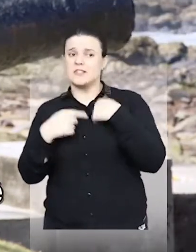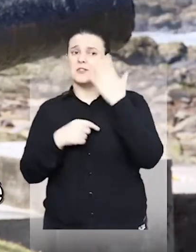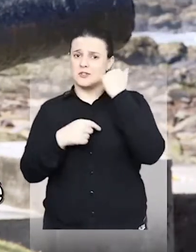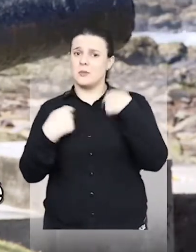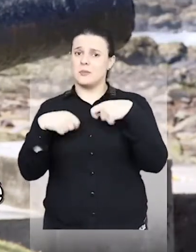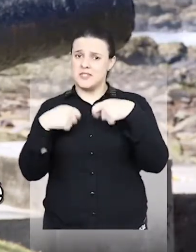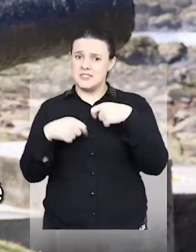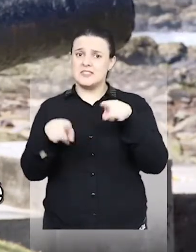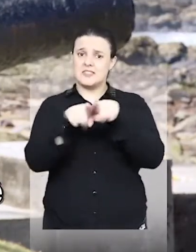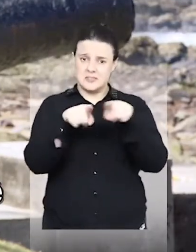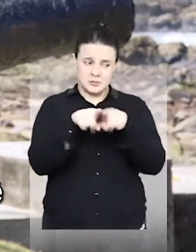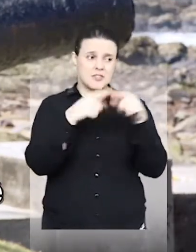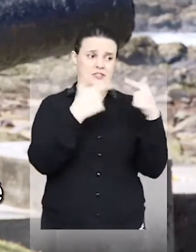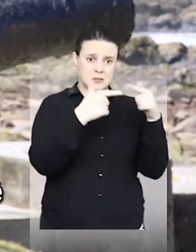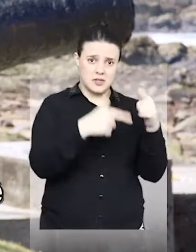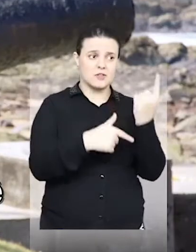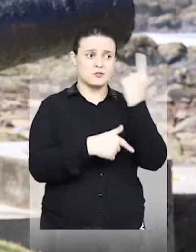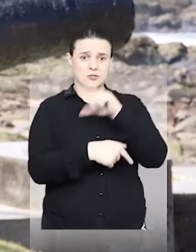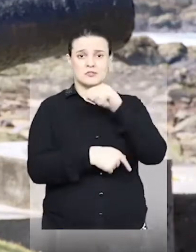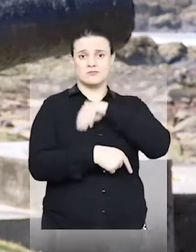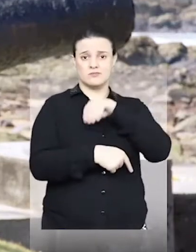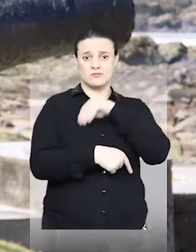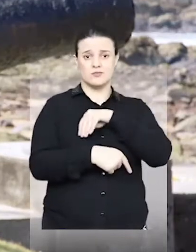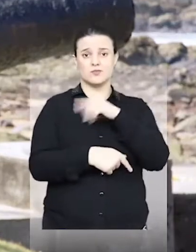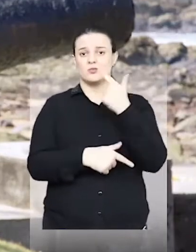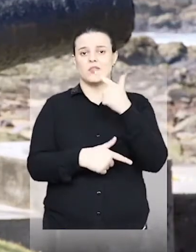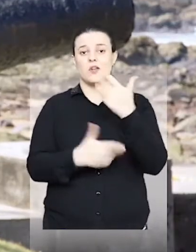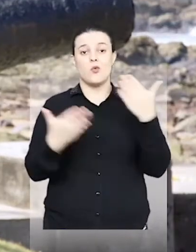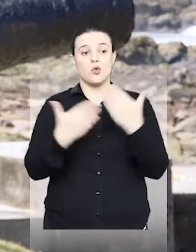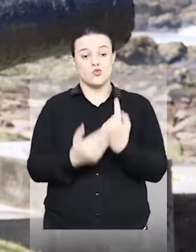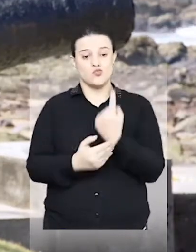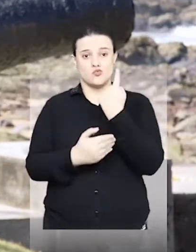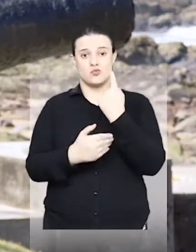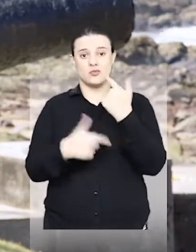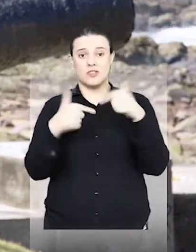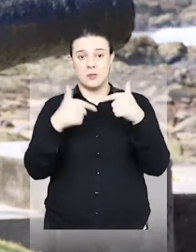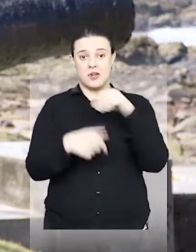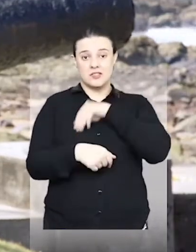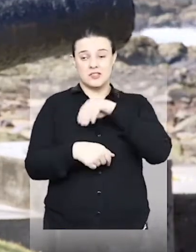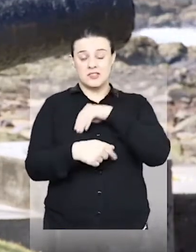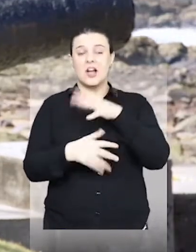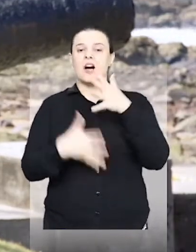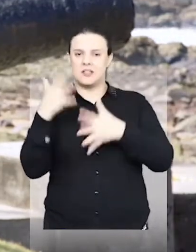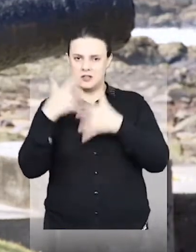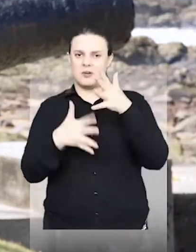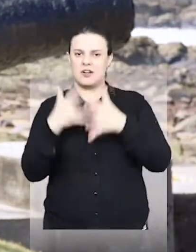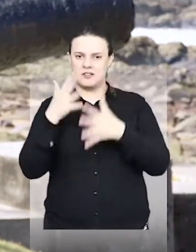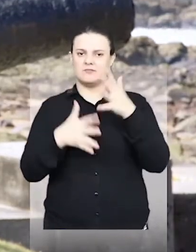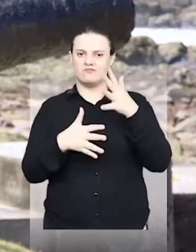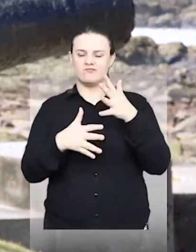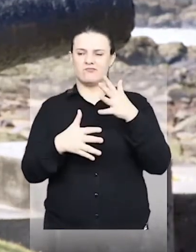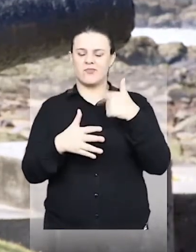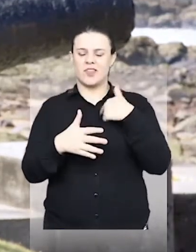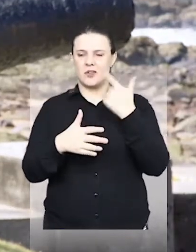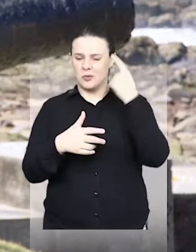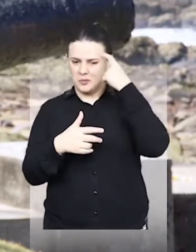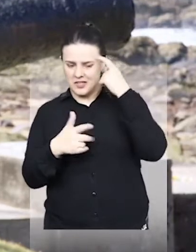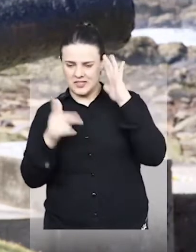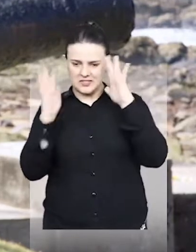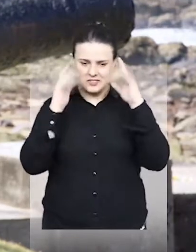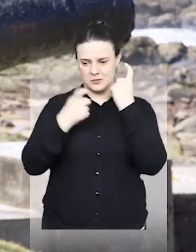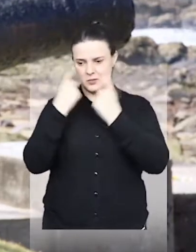você sabe que você tem que dar conta de trabalhar. Eu não tenho um trabalho fixo hoje, então isso atrapalha um pouco, né, a